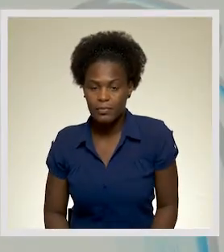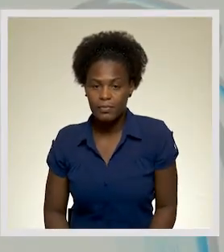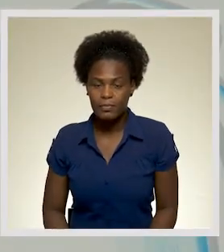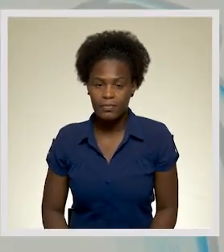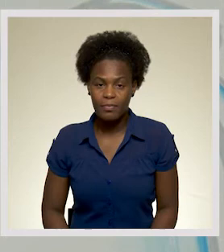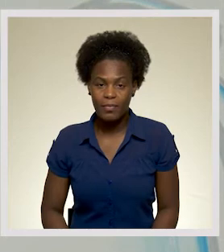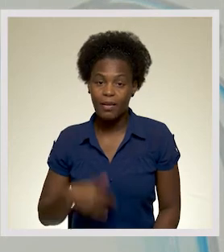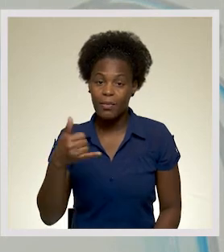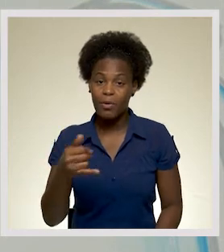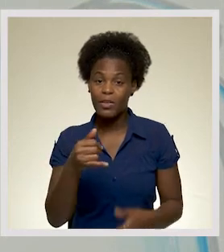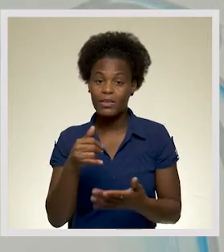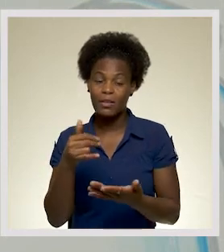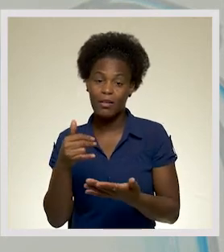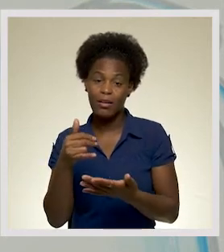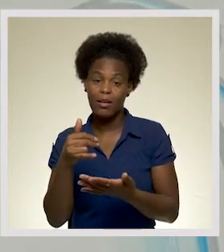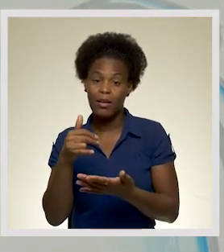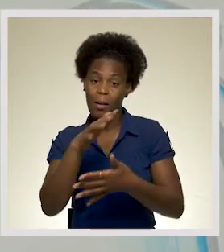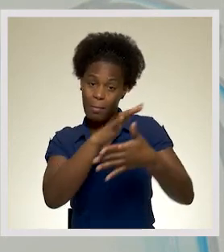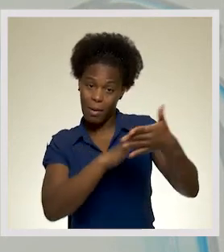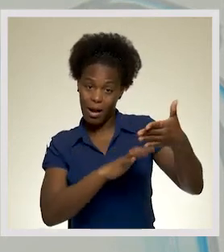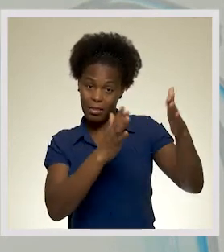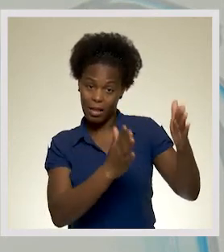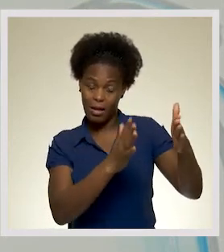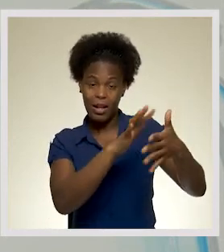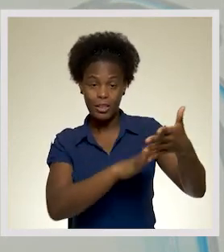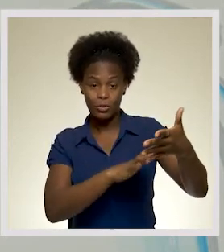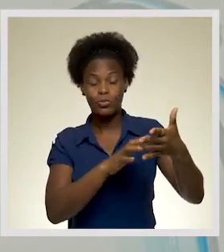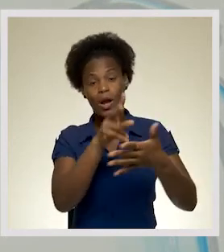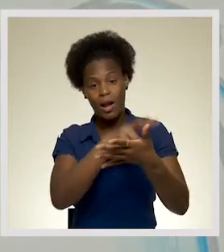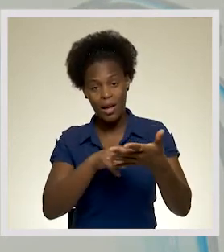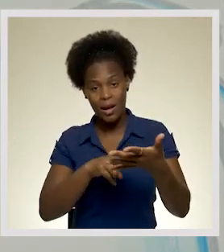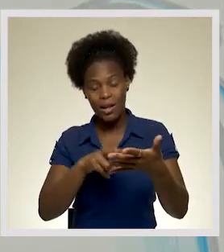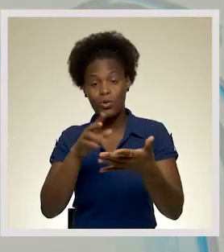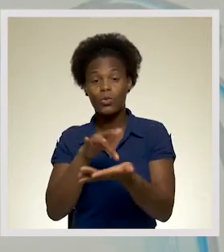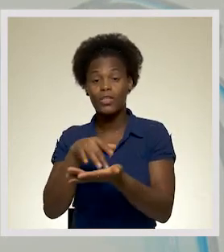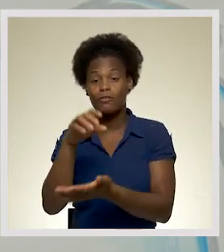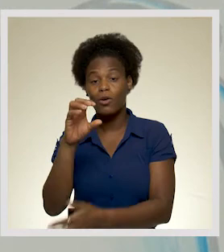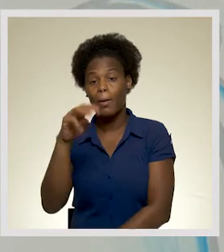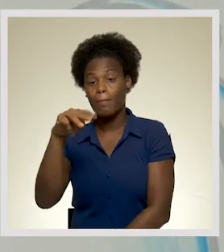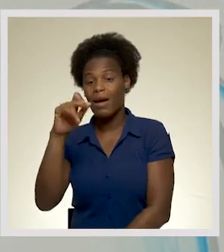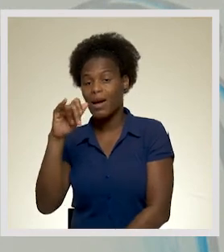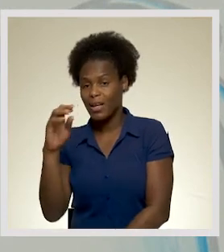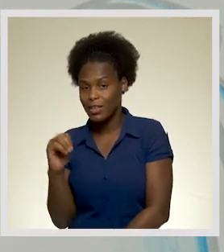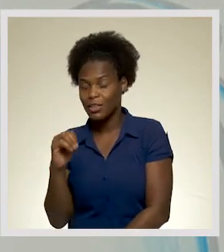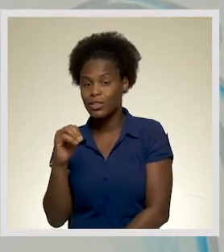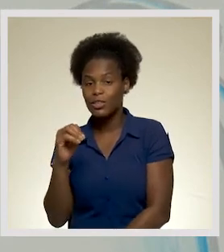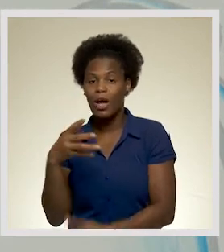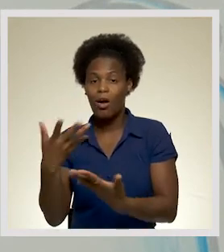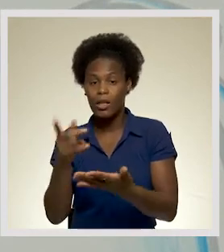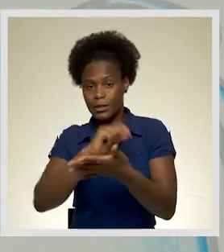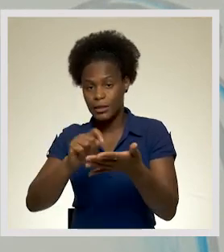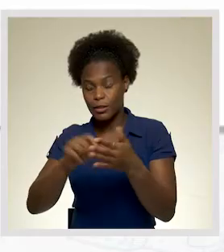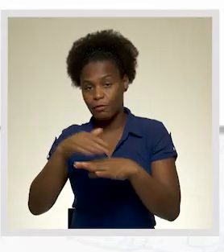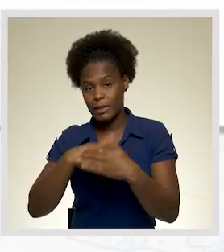Depois da leitura do excerto da obra Os Maias, vamos passar ao exercício. No exercício da aula de